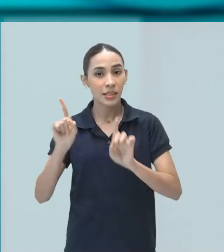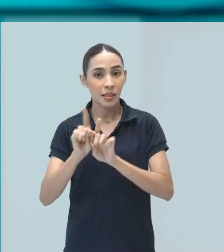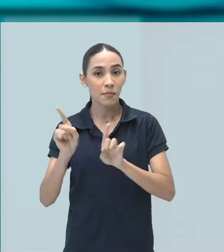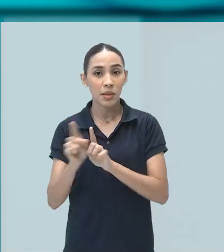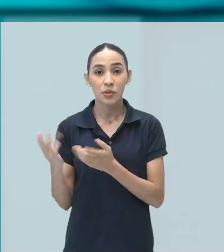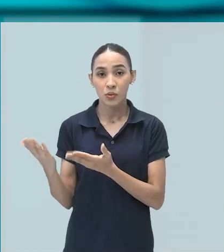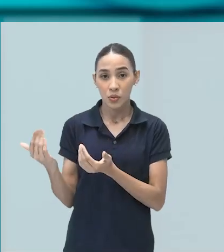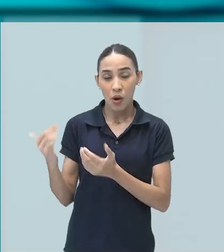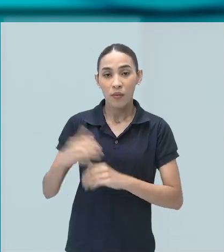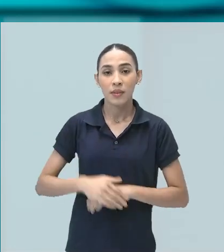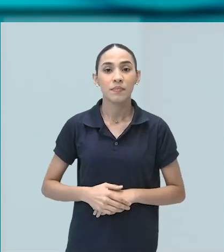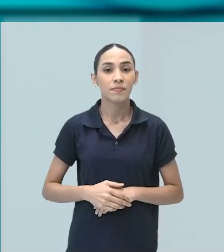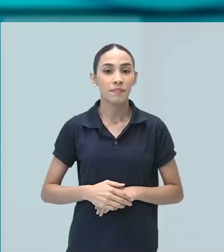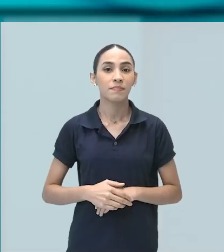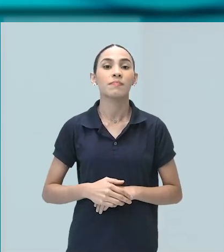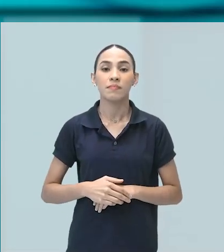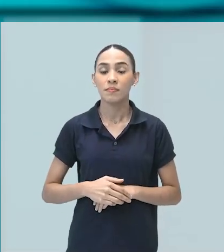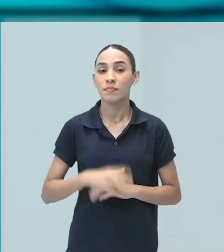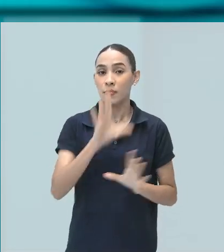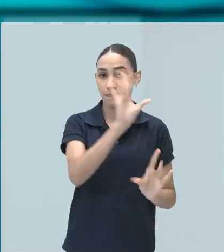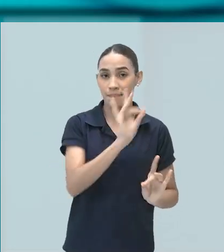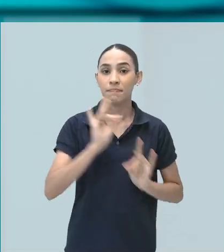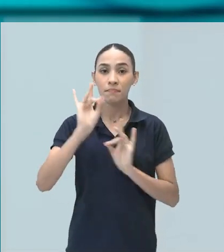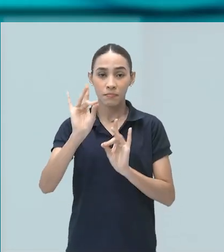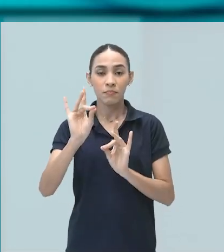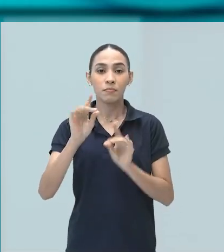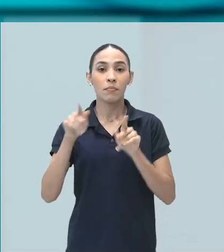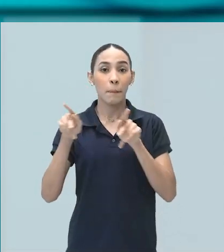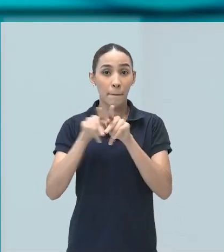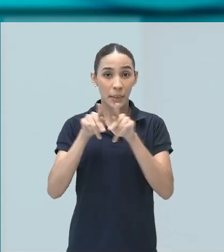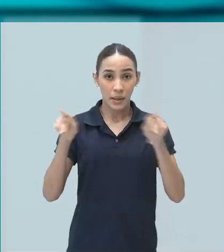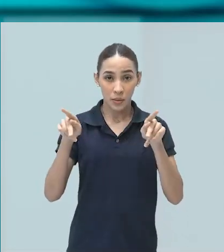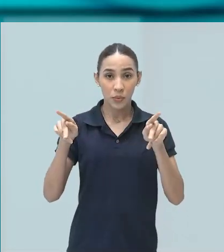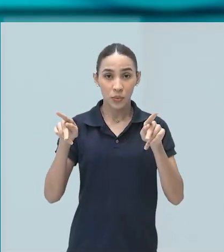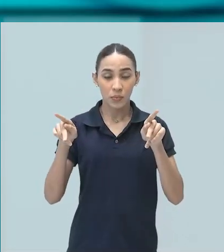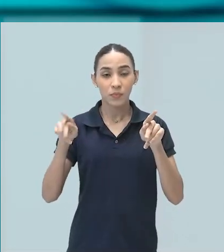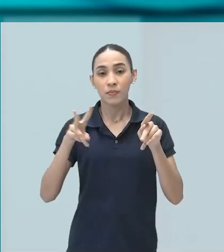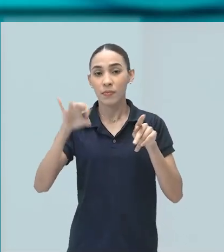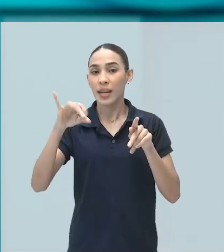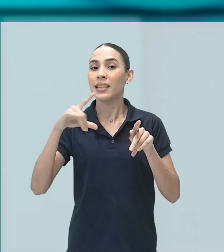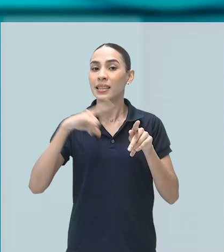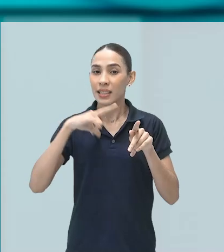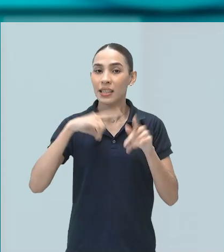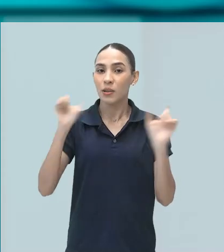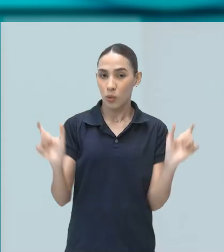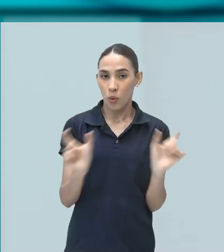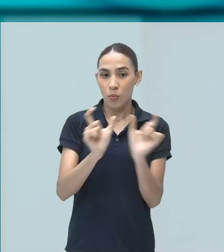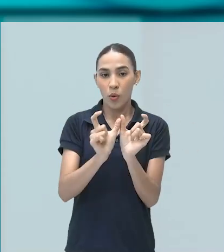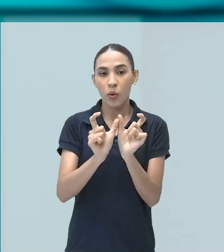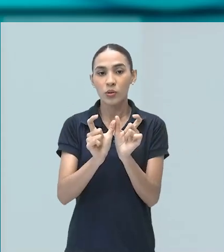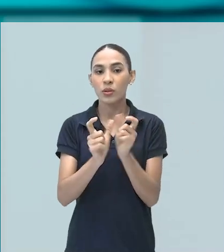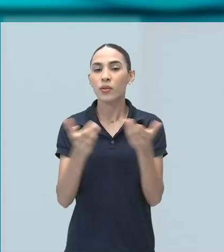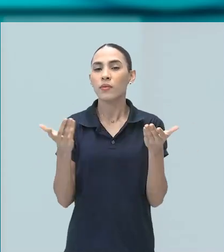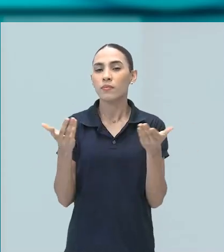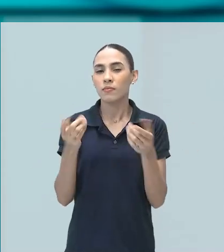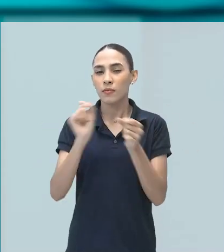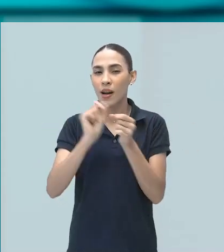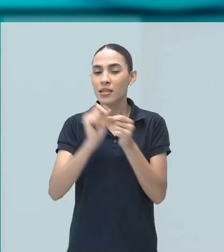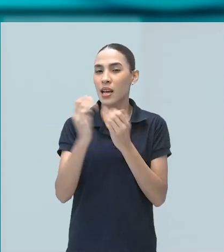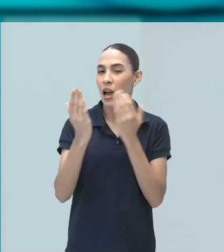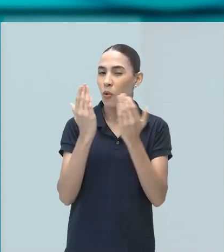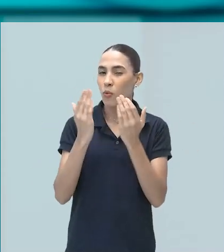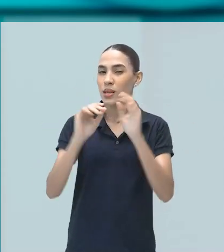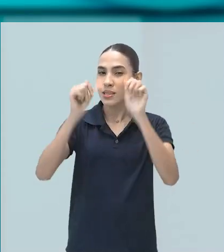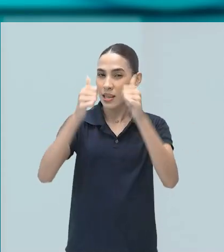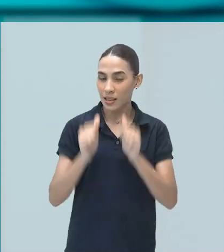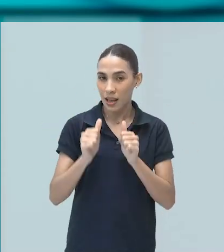dos adolescentes, nós extraímos um trecho, um período que vai ser composto e vamos fazer algumas